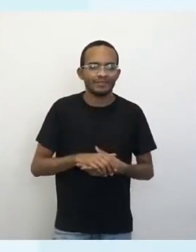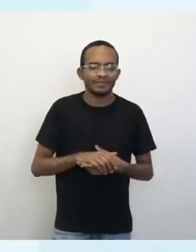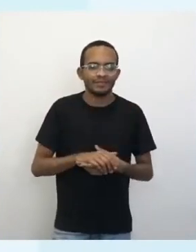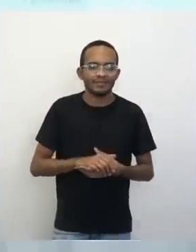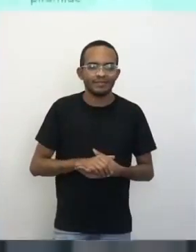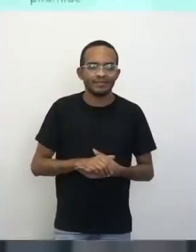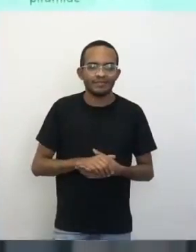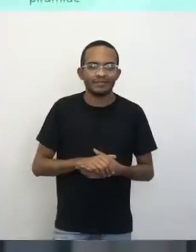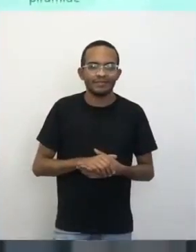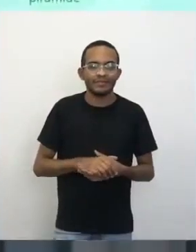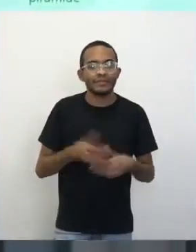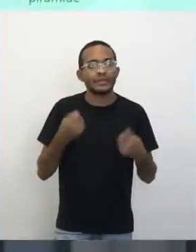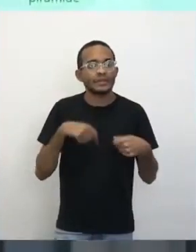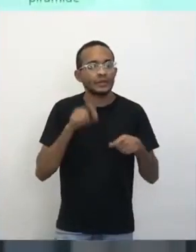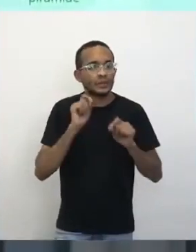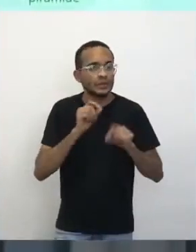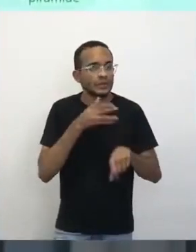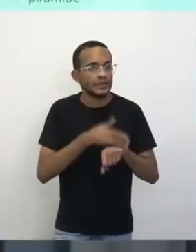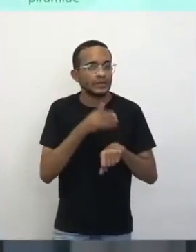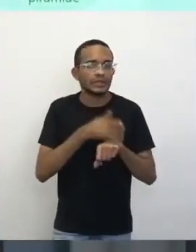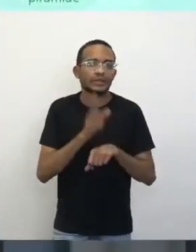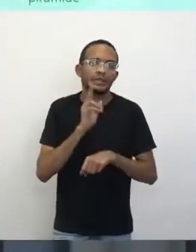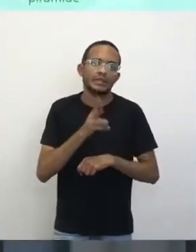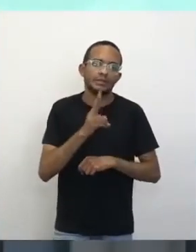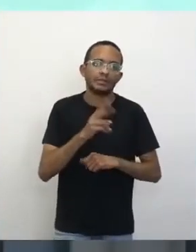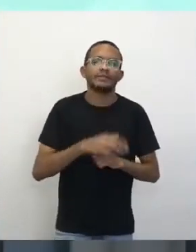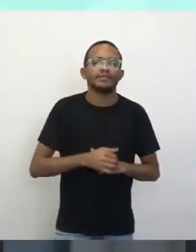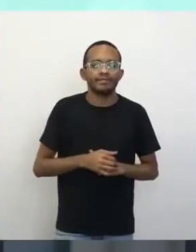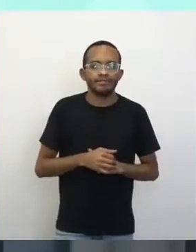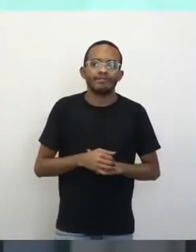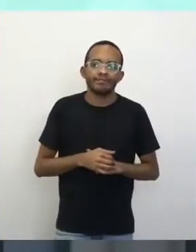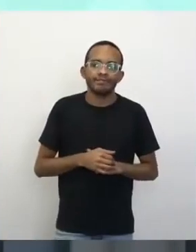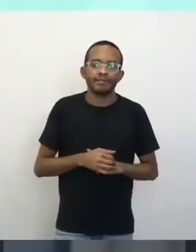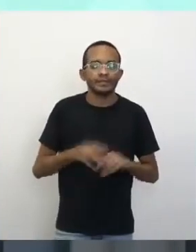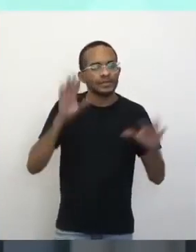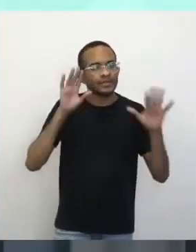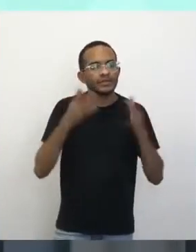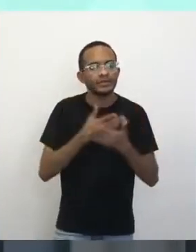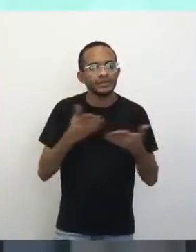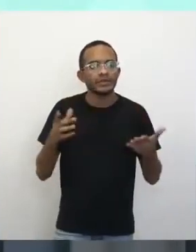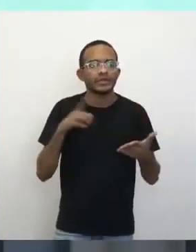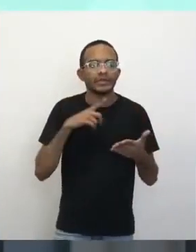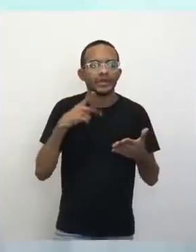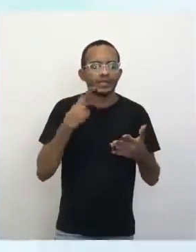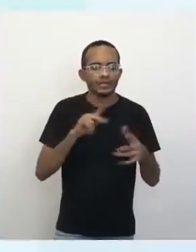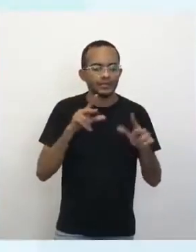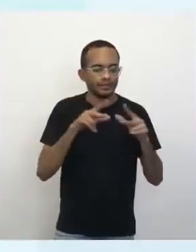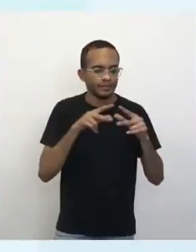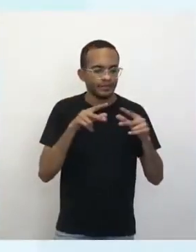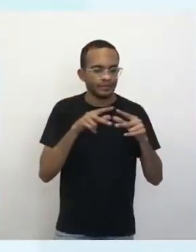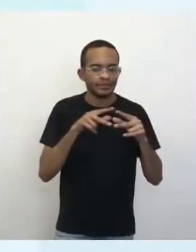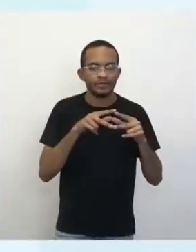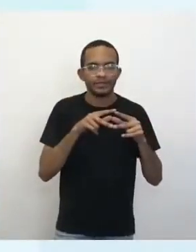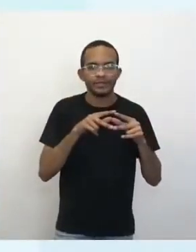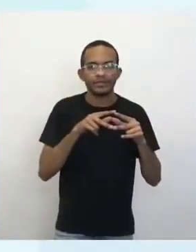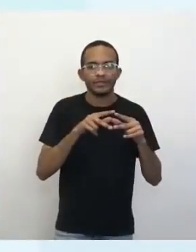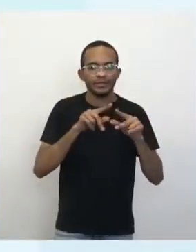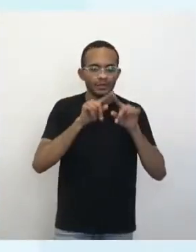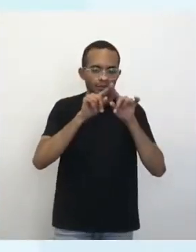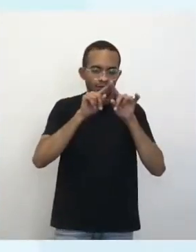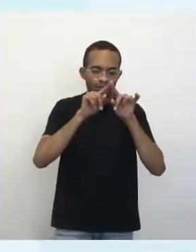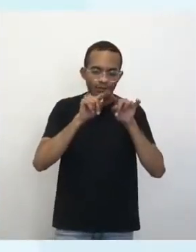lá. Agora, a gente precisa treinar, como sempre, né? Então, imagina que você tem agora uma pirâmide